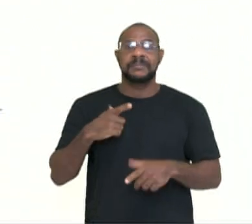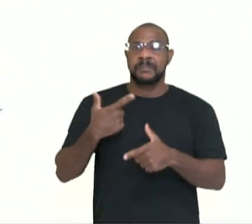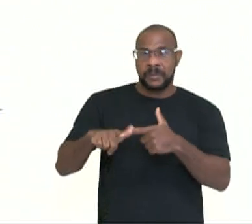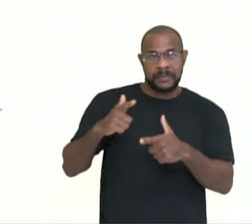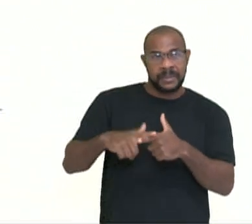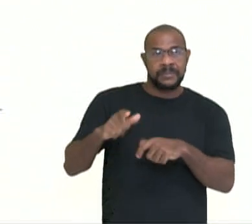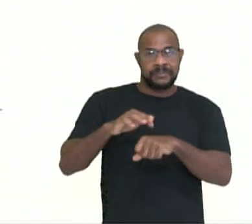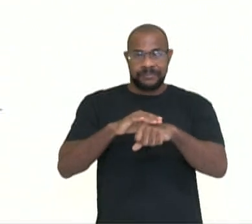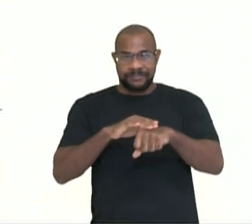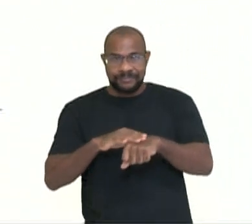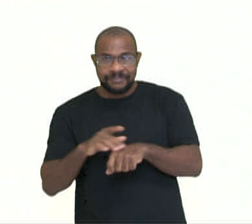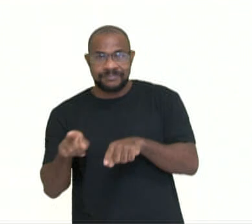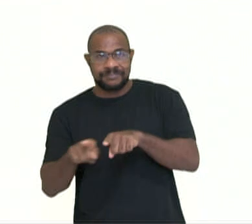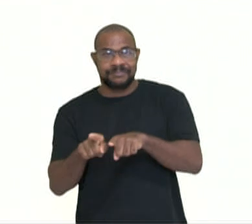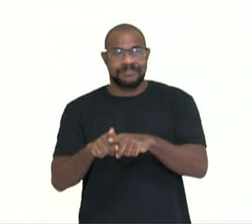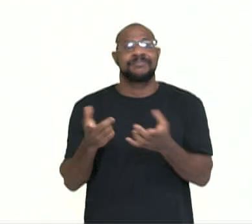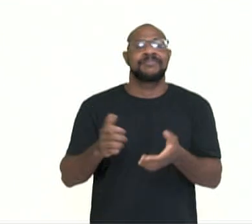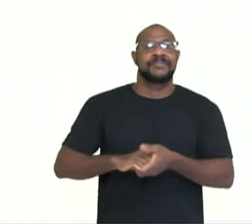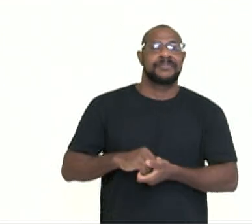tem mosquito transmissor.